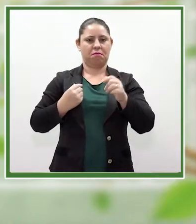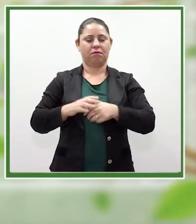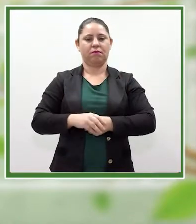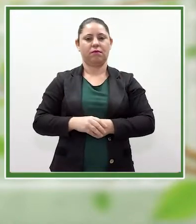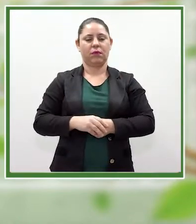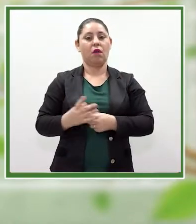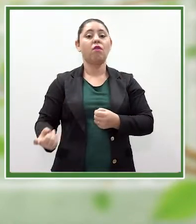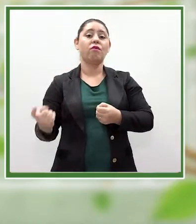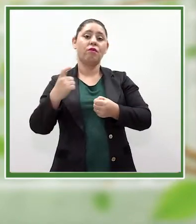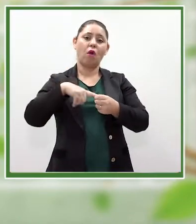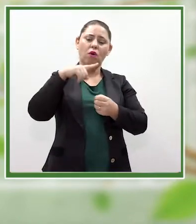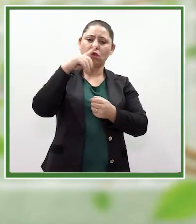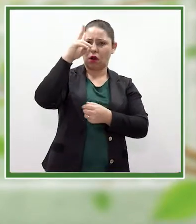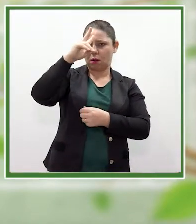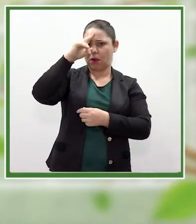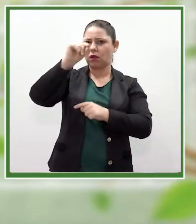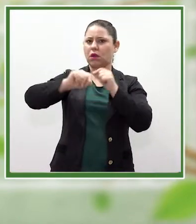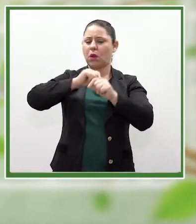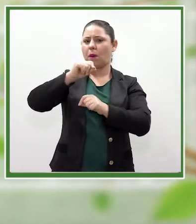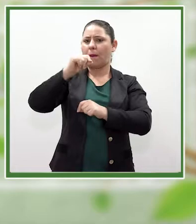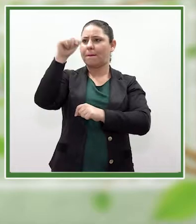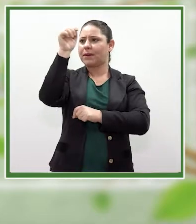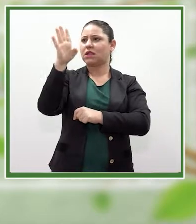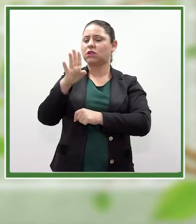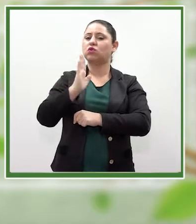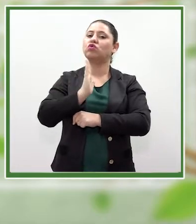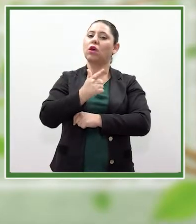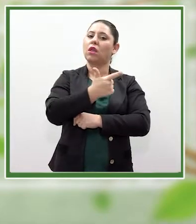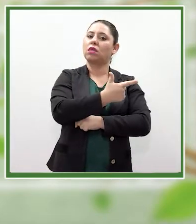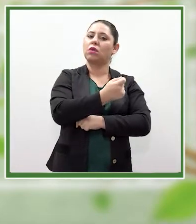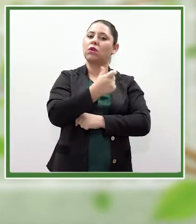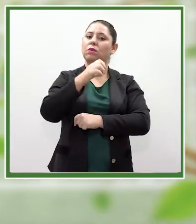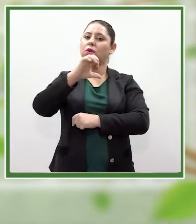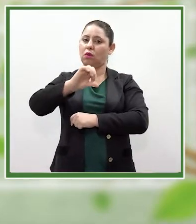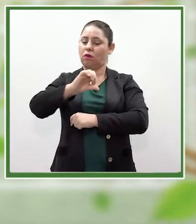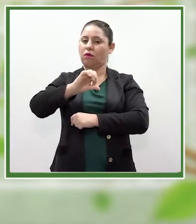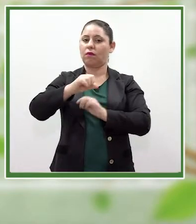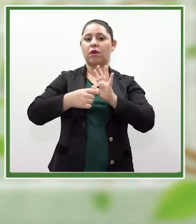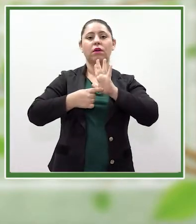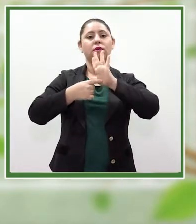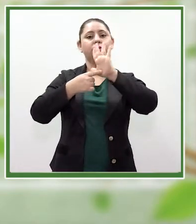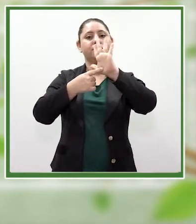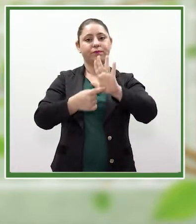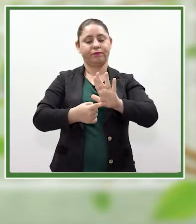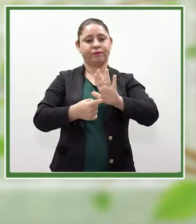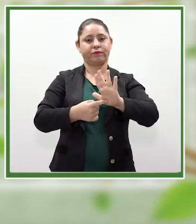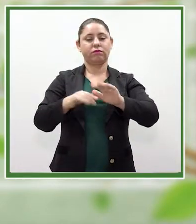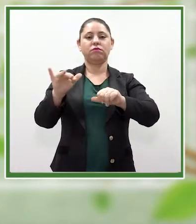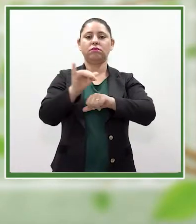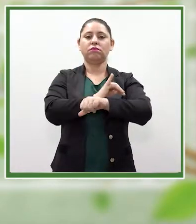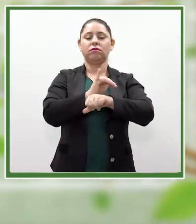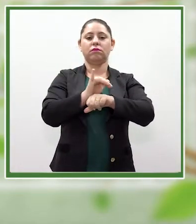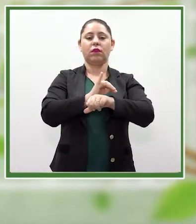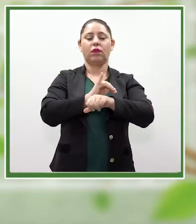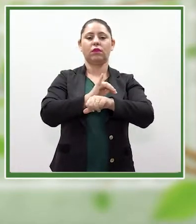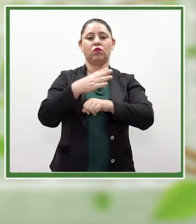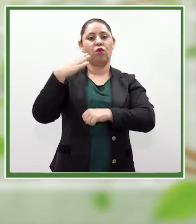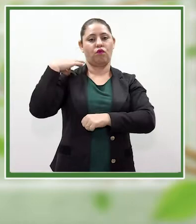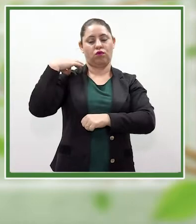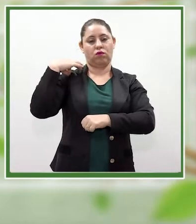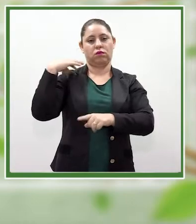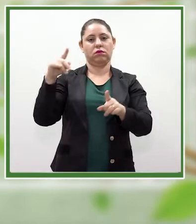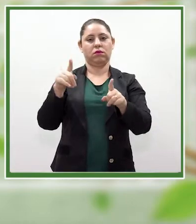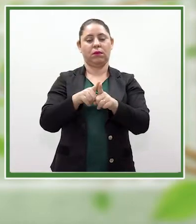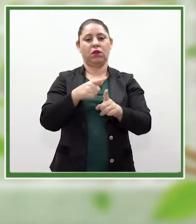né? Anteriormente, os Estados Unidos não participavam disso. E volto a reforçar que o Brasil, já em 2009, apresentou,